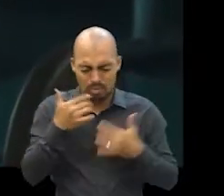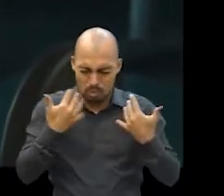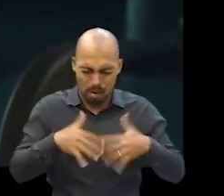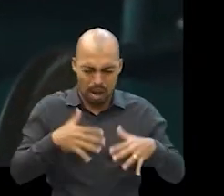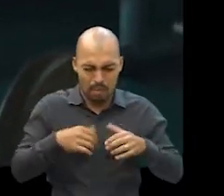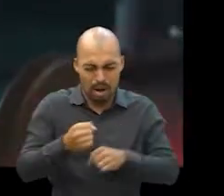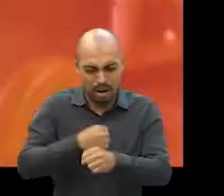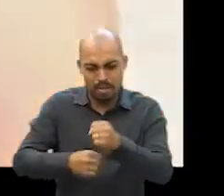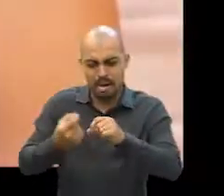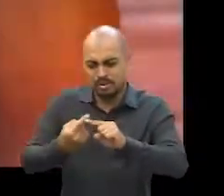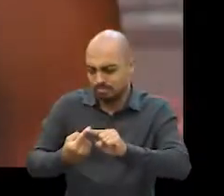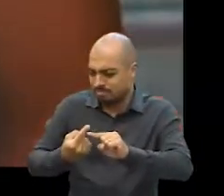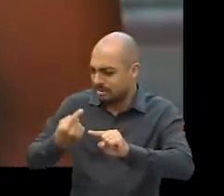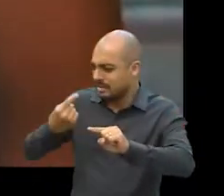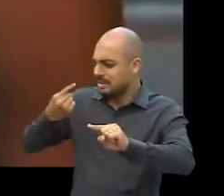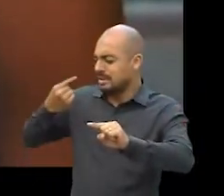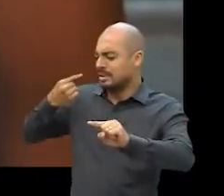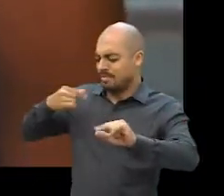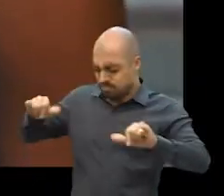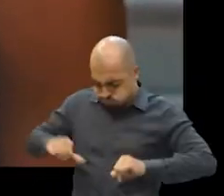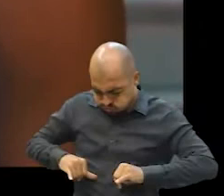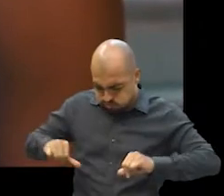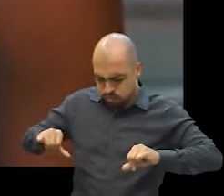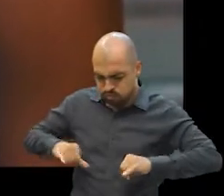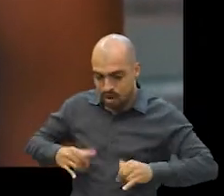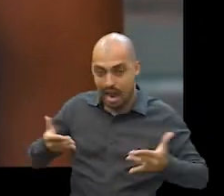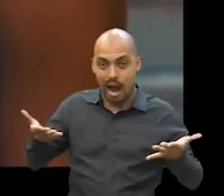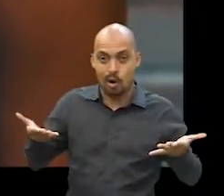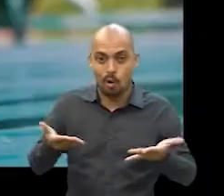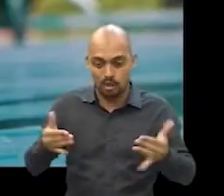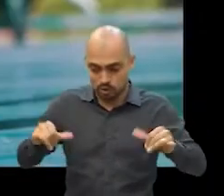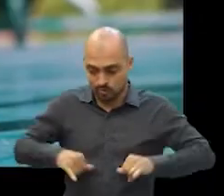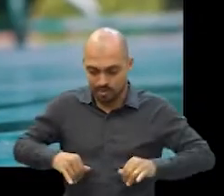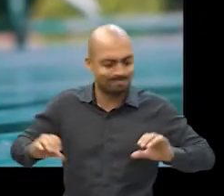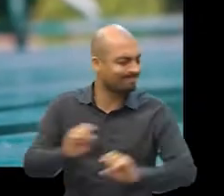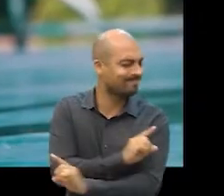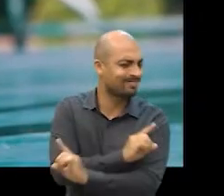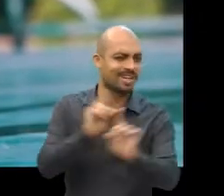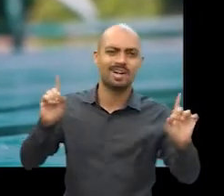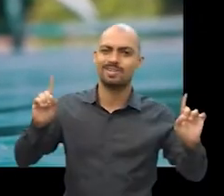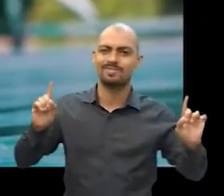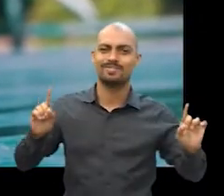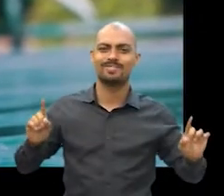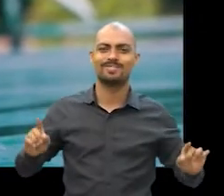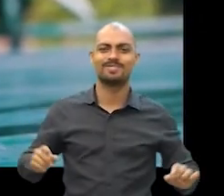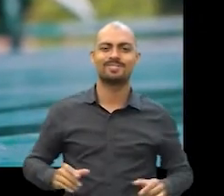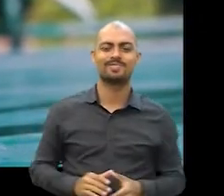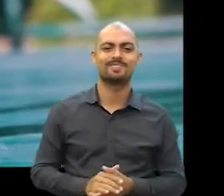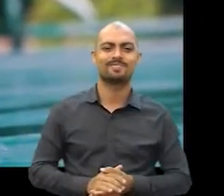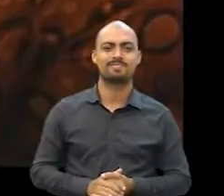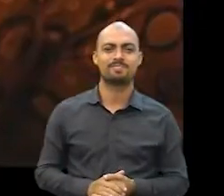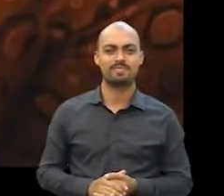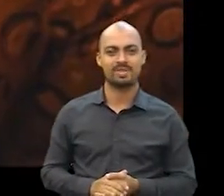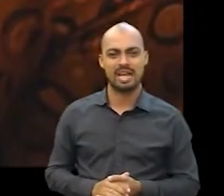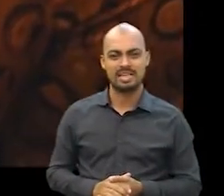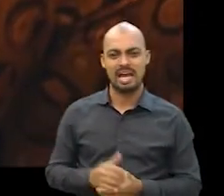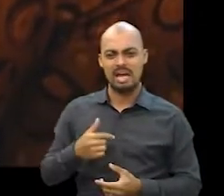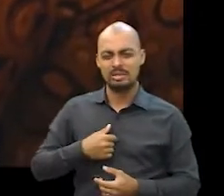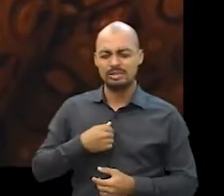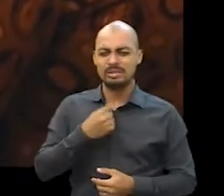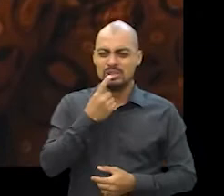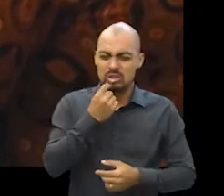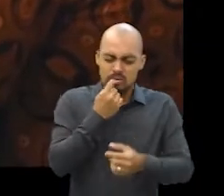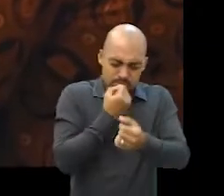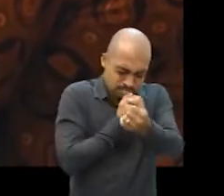cachorro. Ano passado eu morri, mas esse ano eu não morro. Tenho